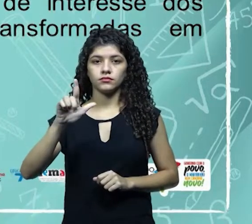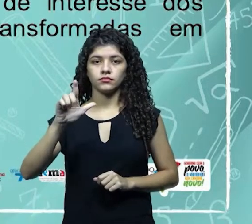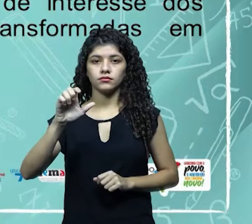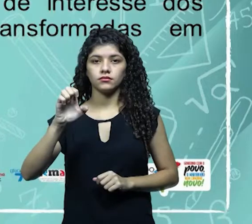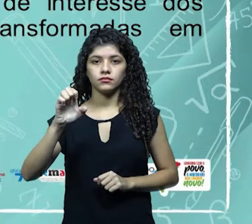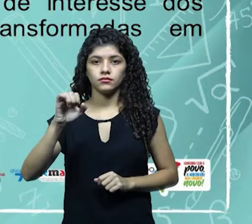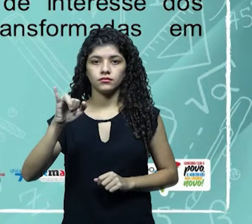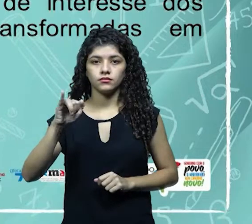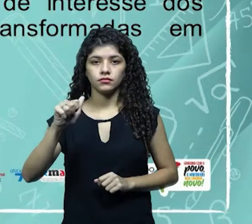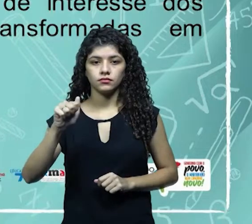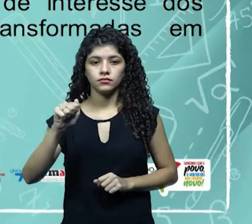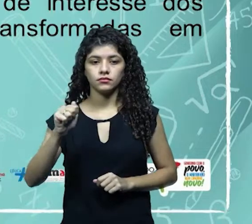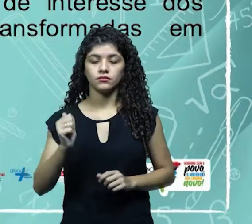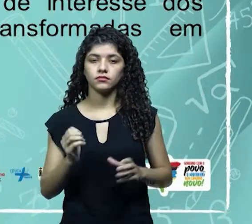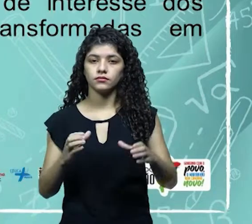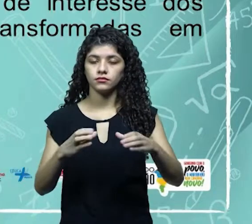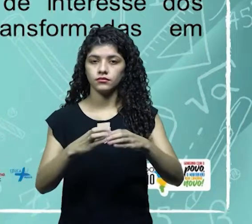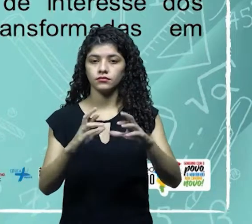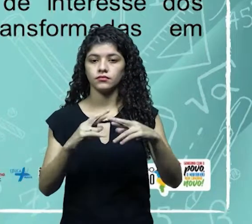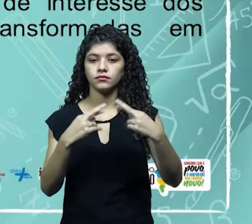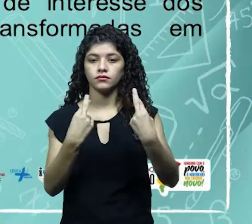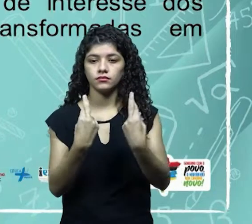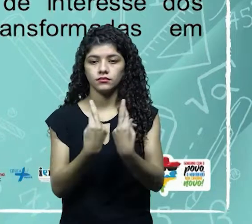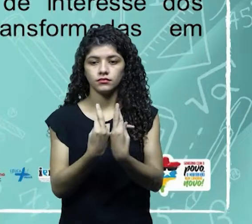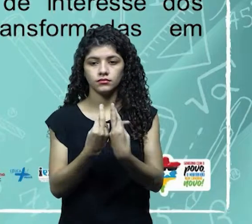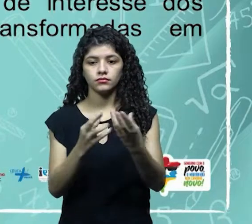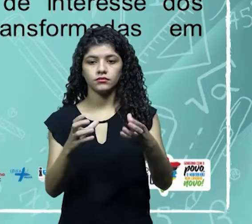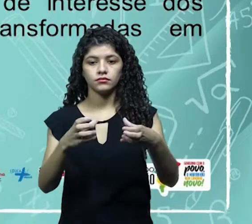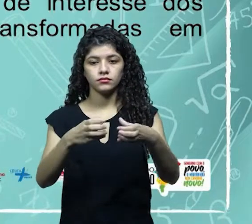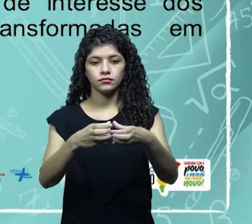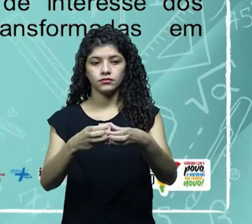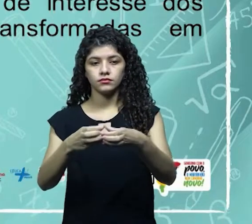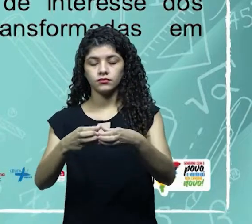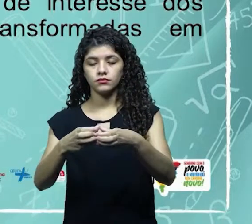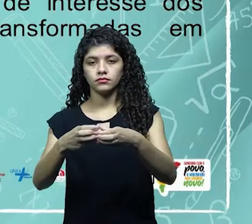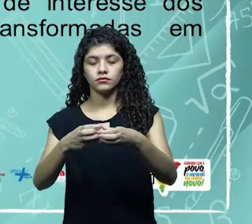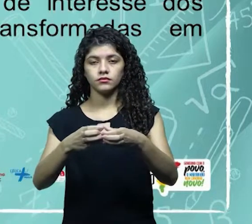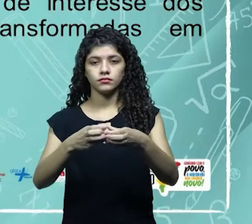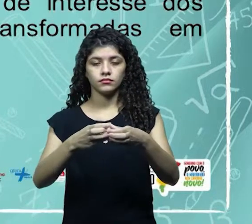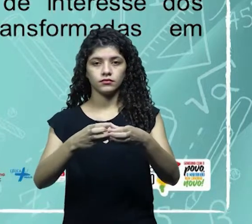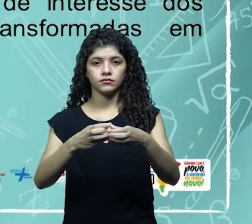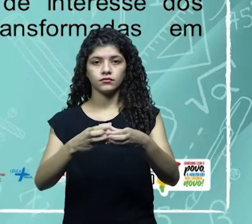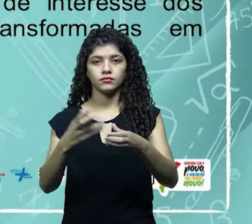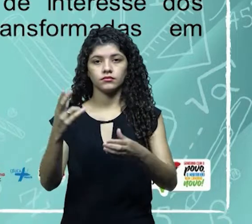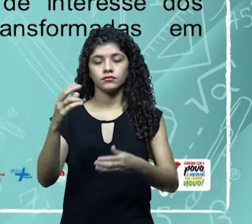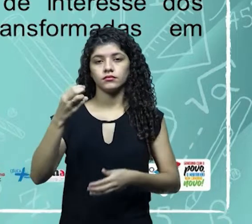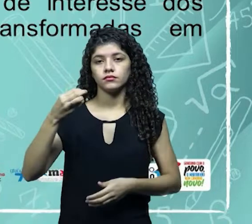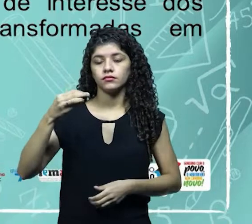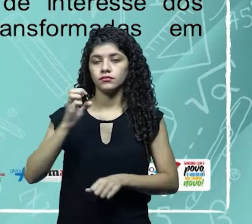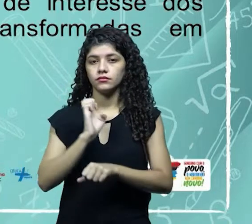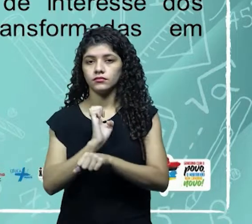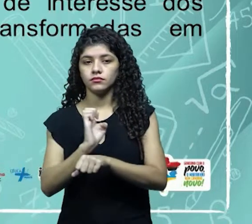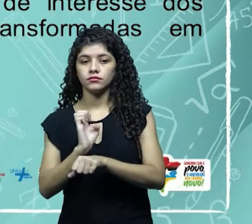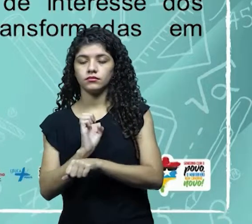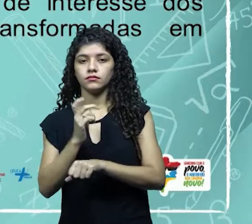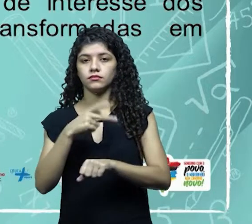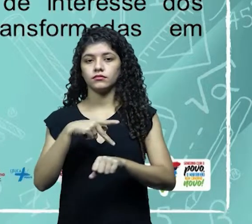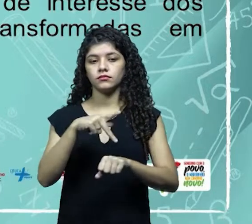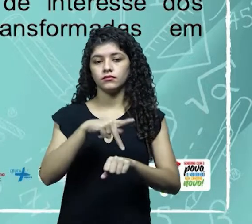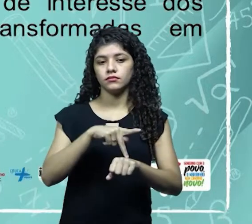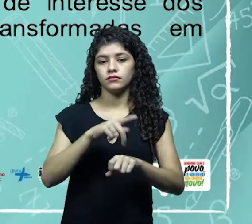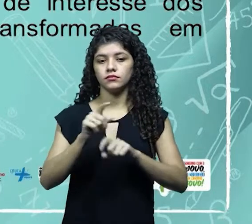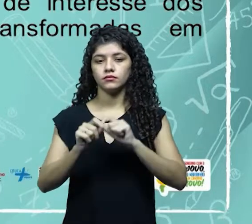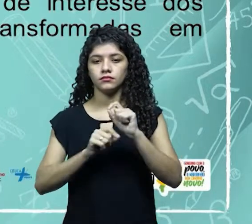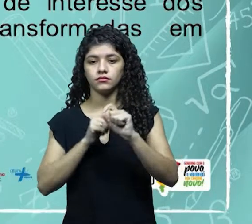assembleia então o que que seria uma assembleia é a reunião com representantes de grupos e entidades de pode ser de classe